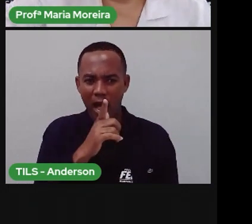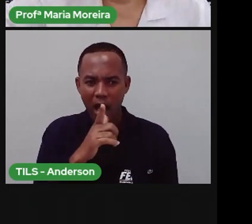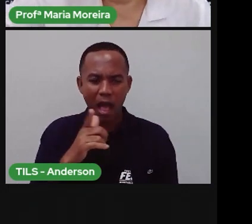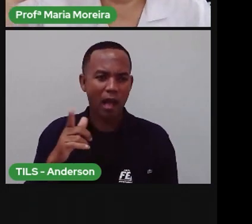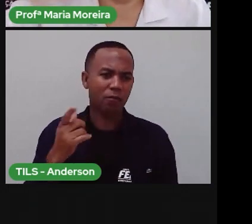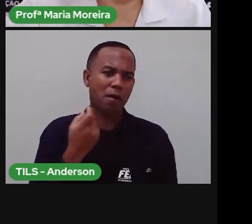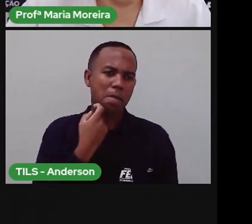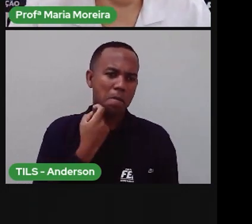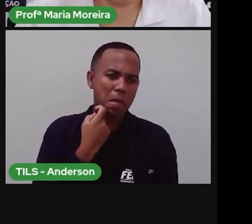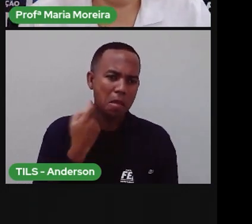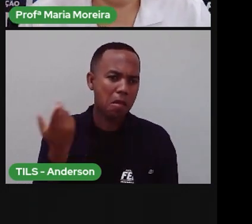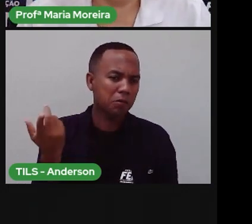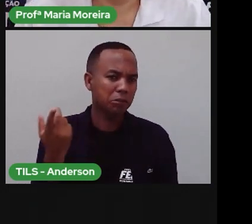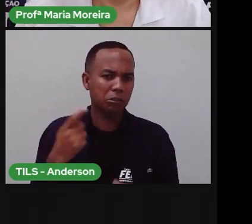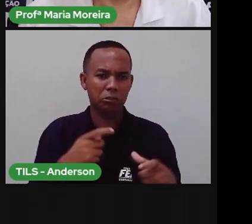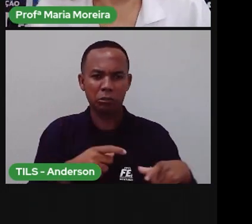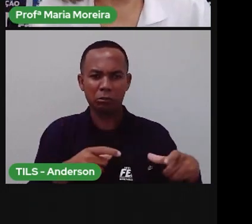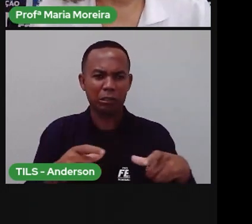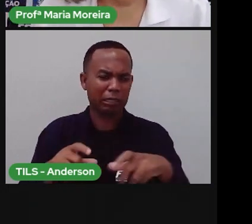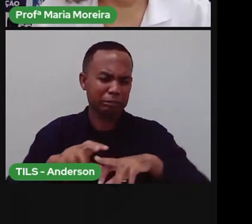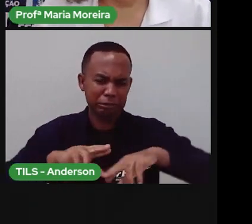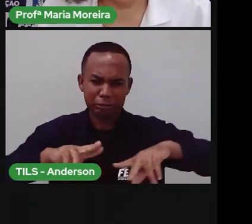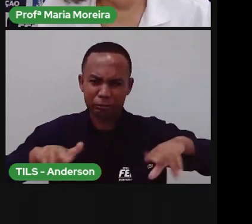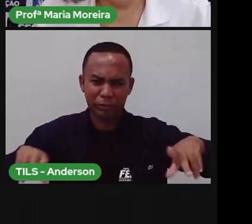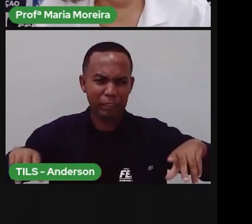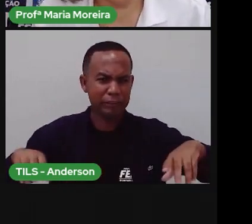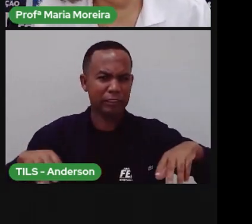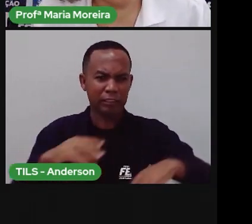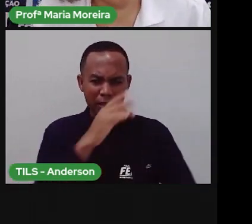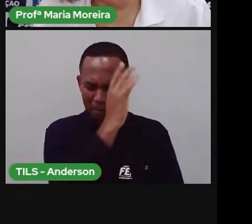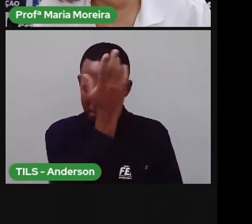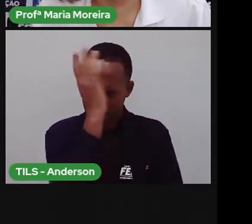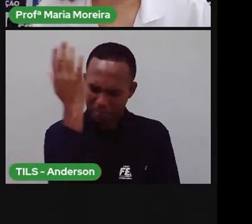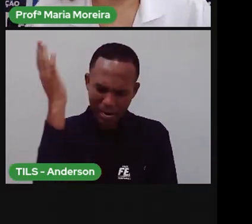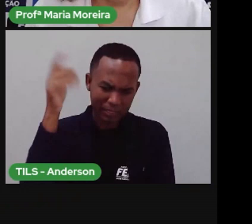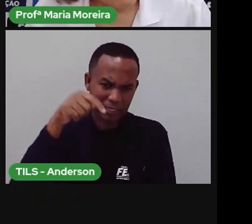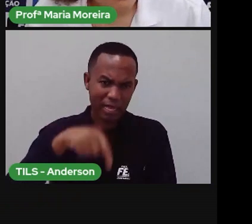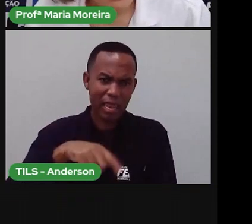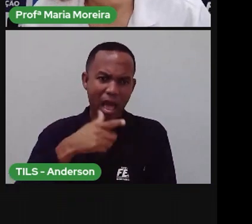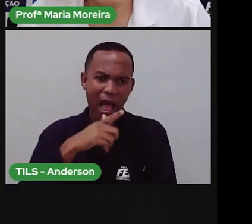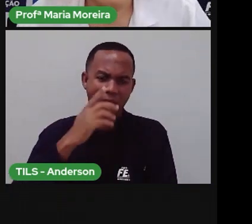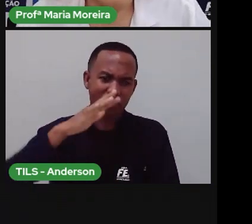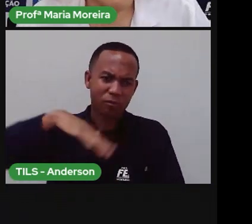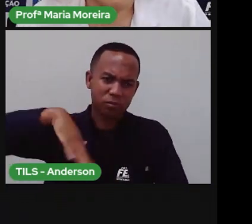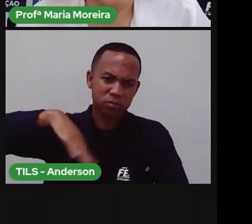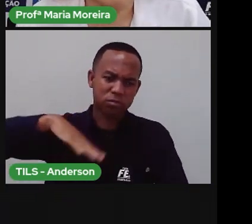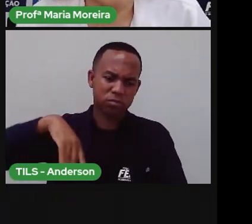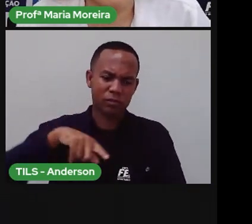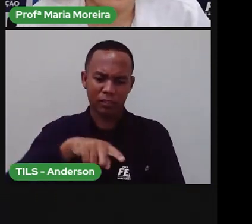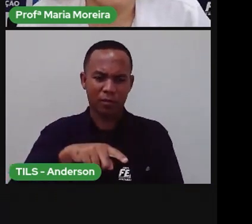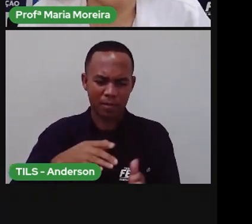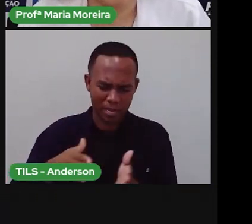tubarão, golfinho, várias coisas. E existem plantas também que vivem aonde? Nos mares e nos